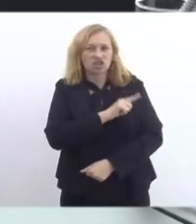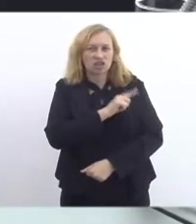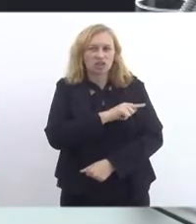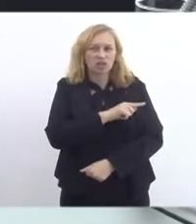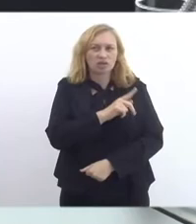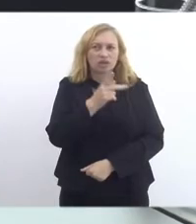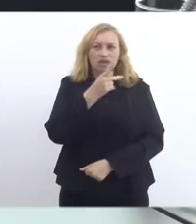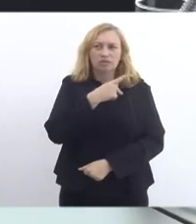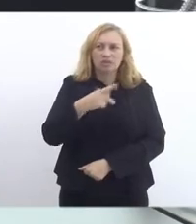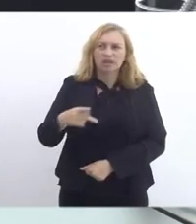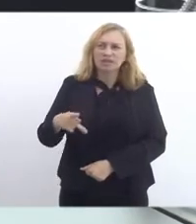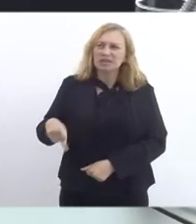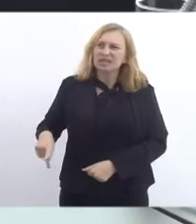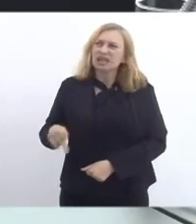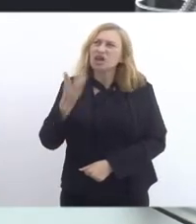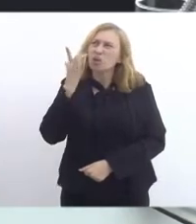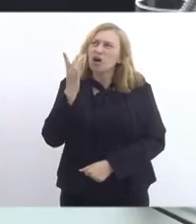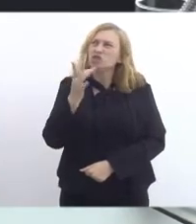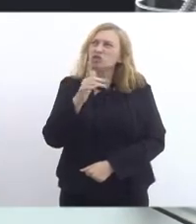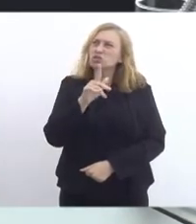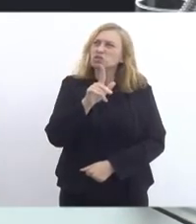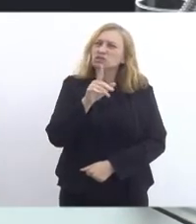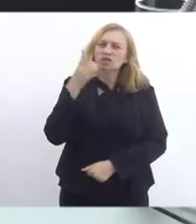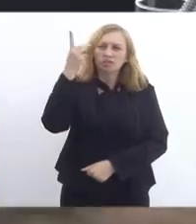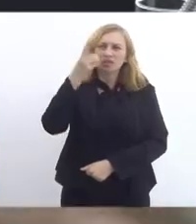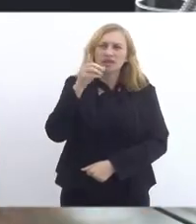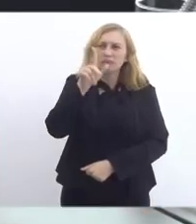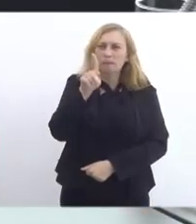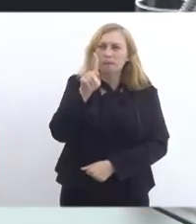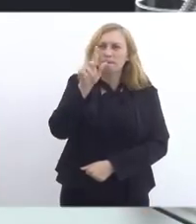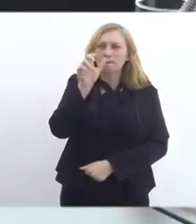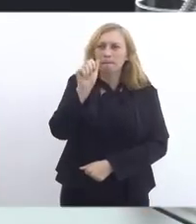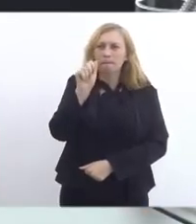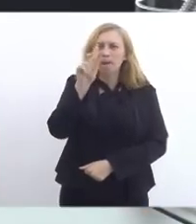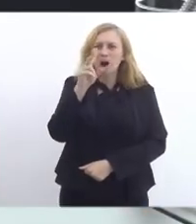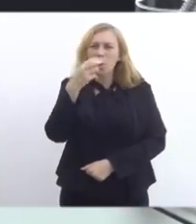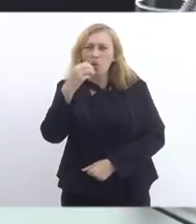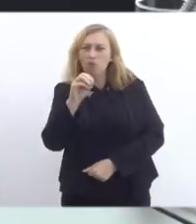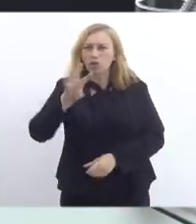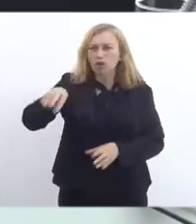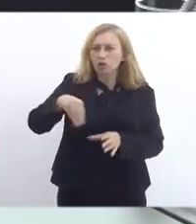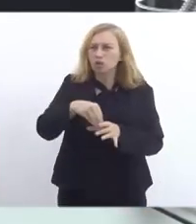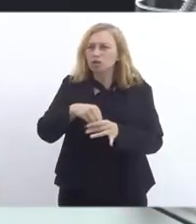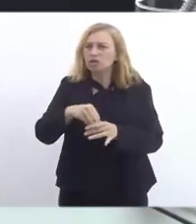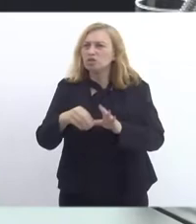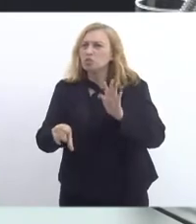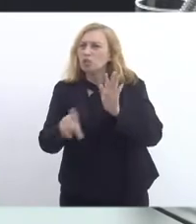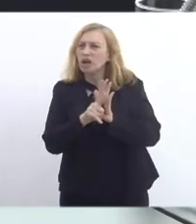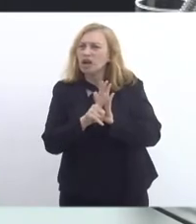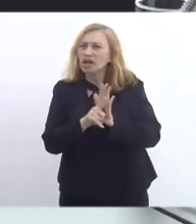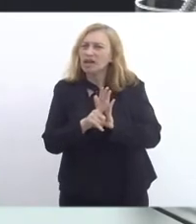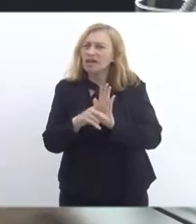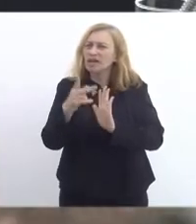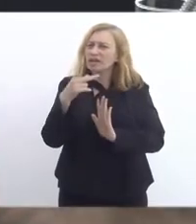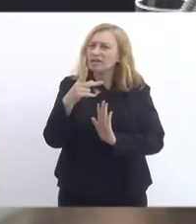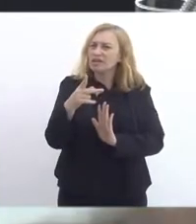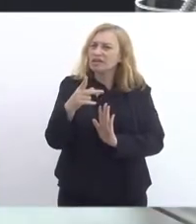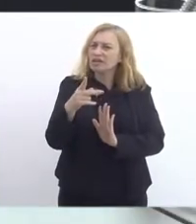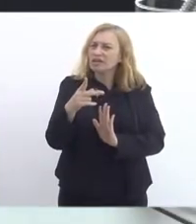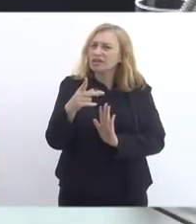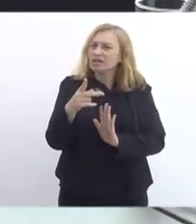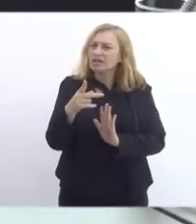deputado Paulo Melo, incluímos em uma determinada lei que tratava de uma